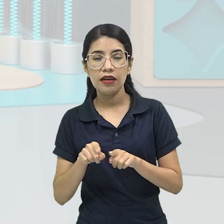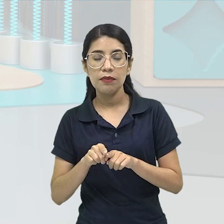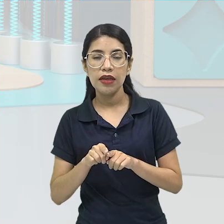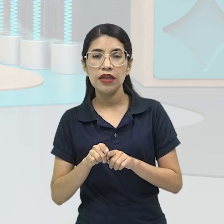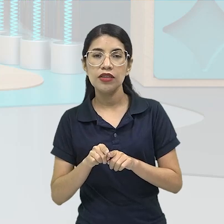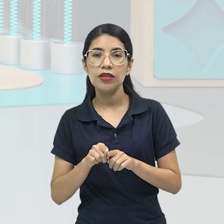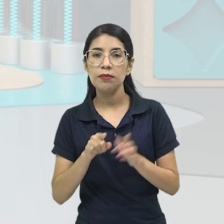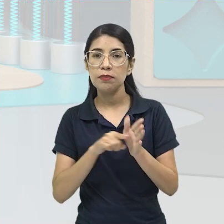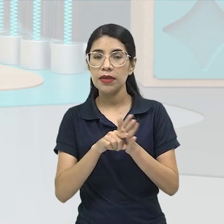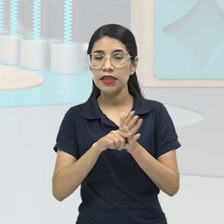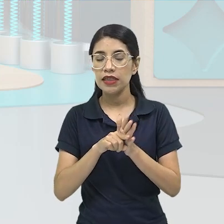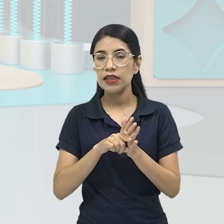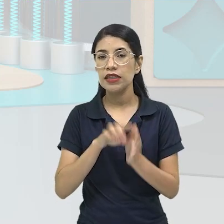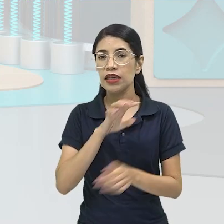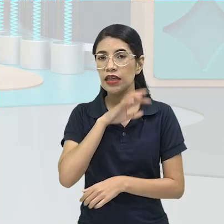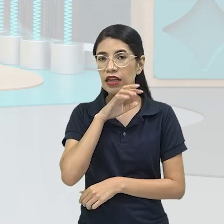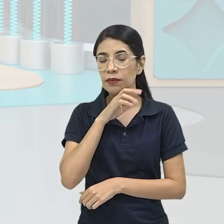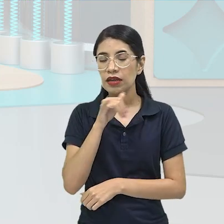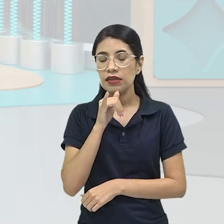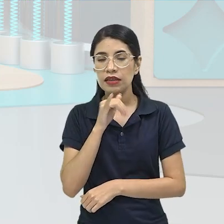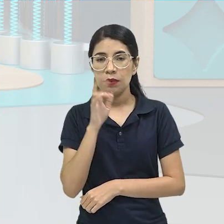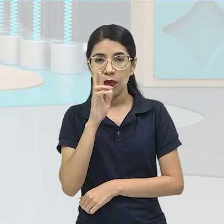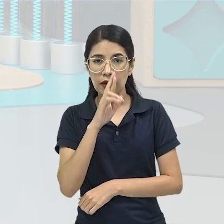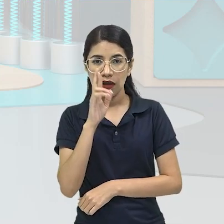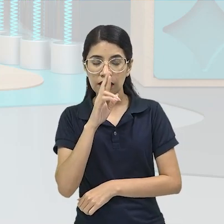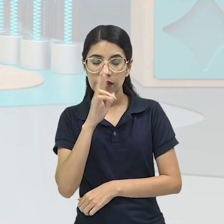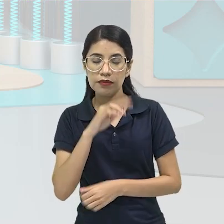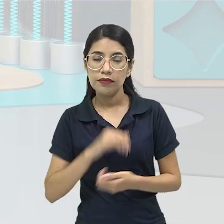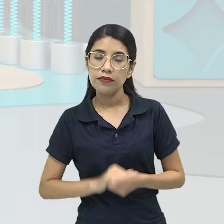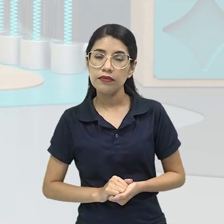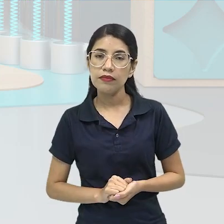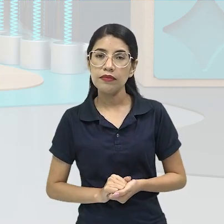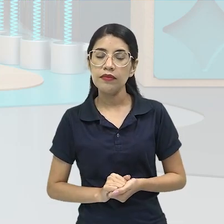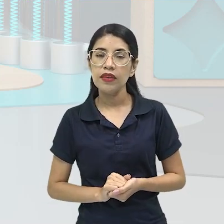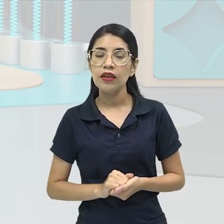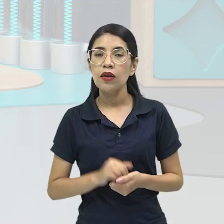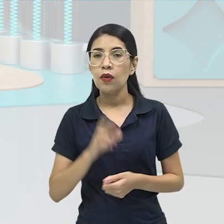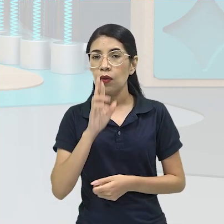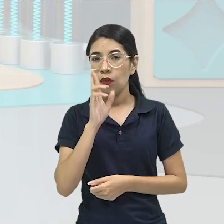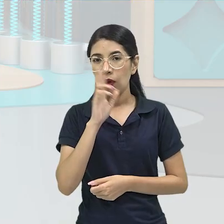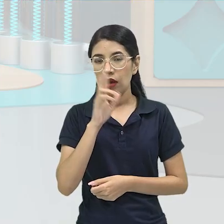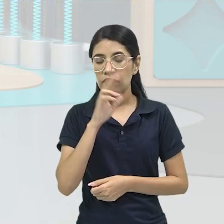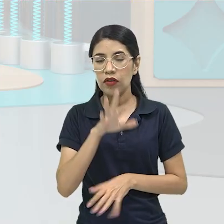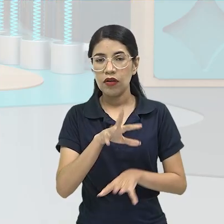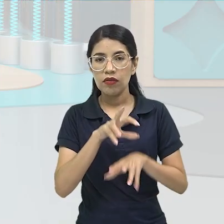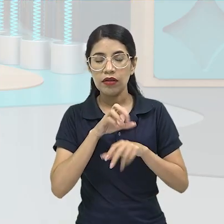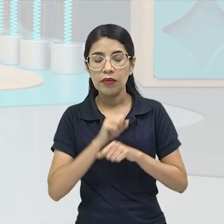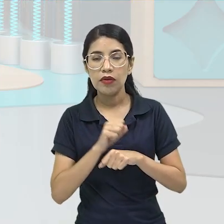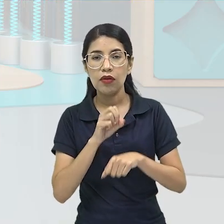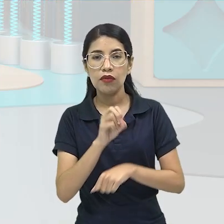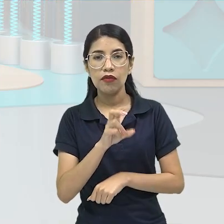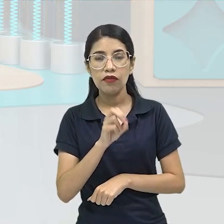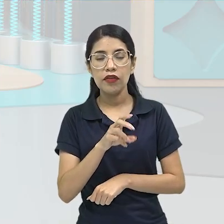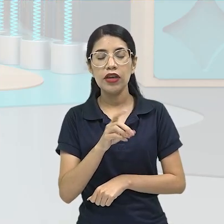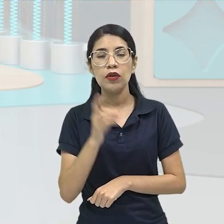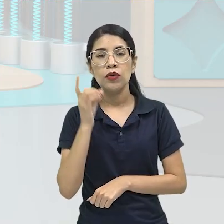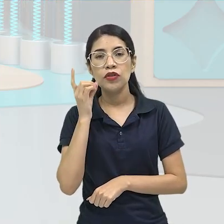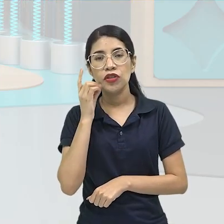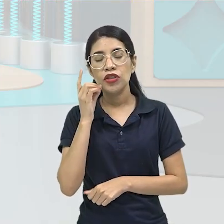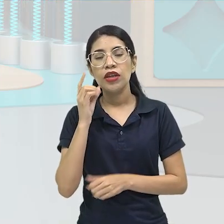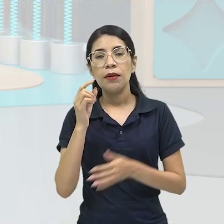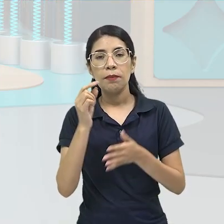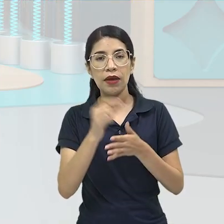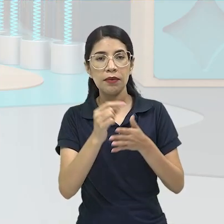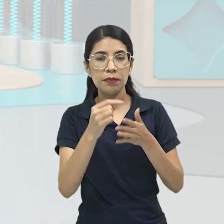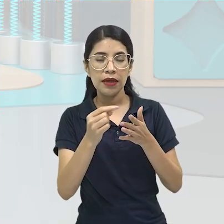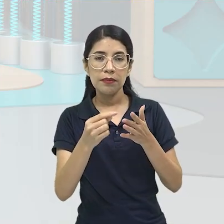de verificar mesmo, né, em animais. Olha, o animal foi contaminado por tal vírus e no tal dia, depois de tantas horas